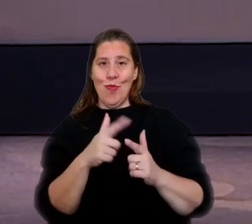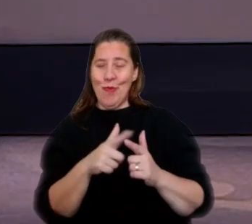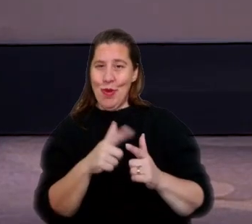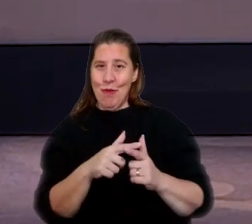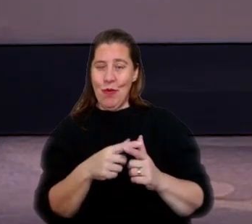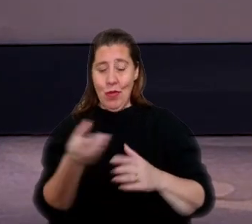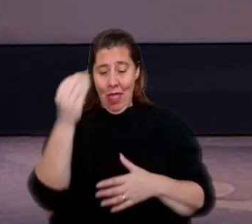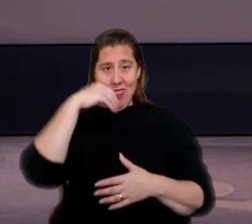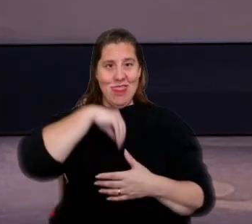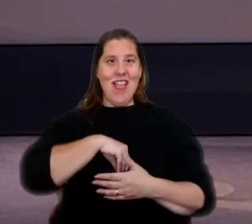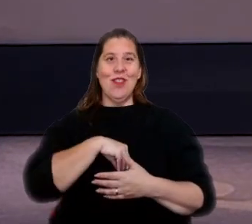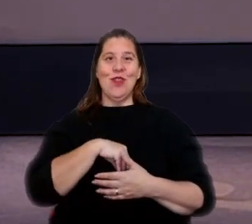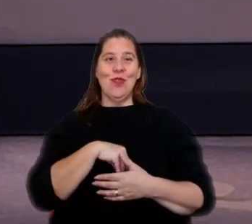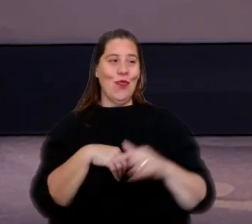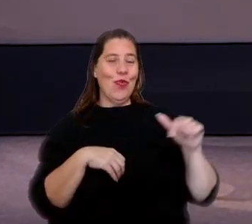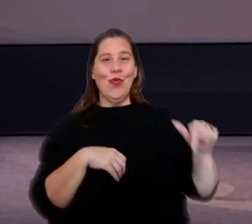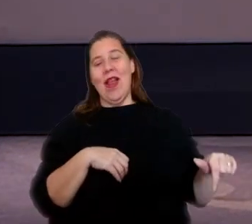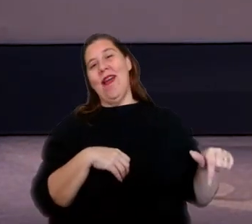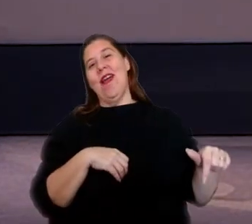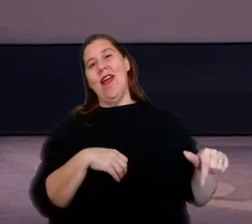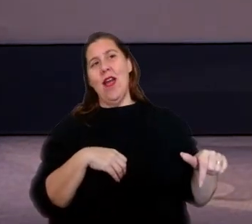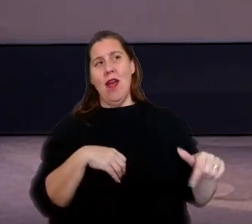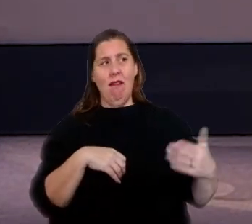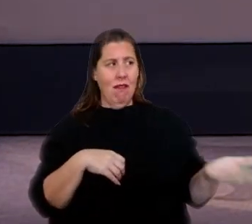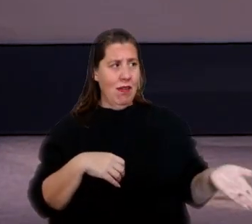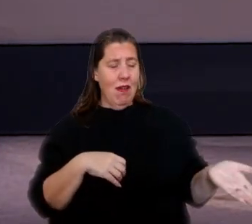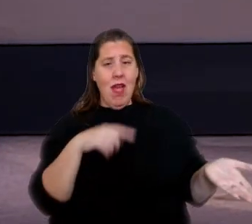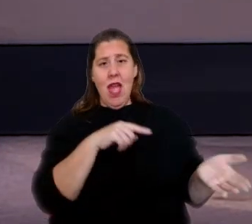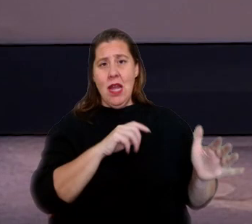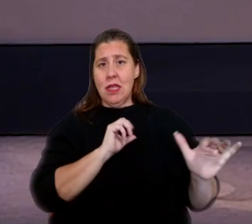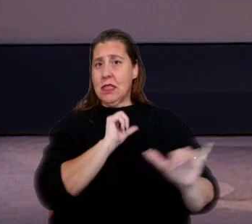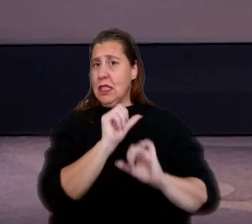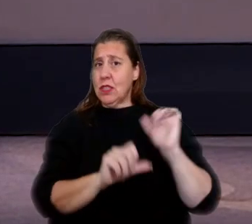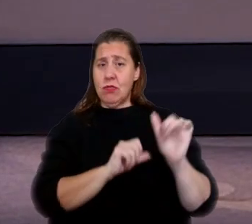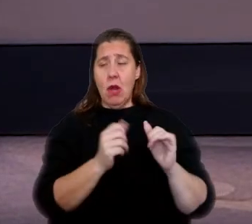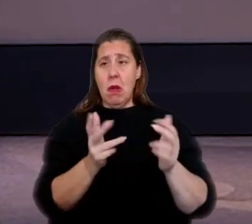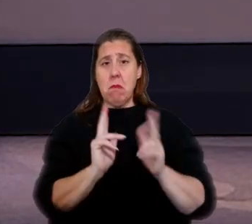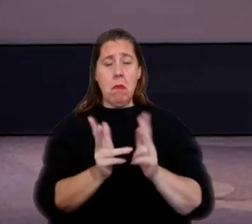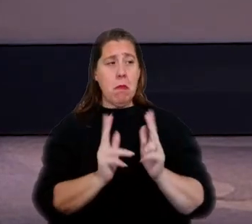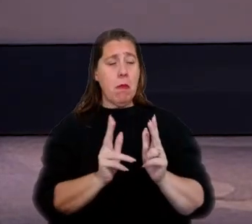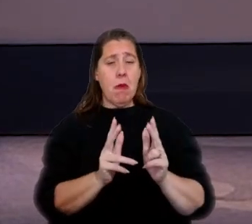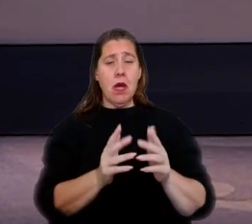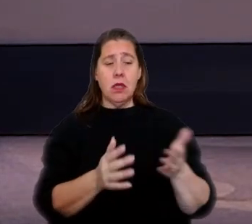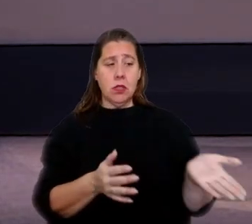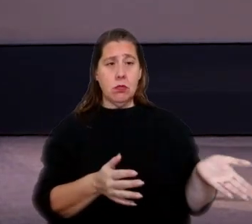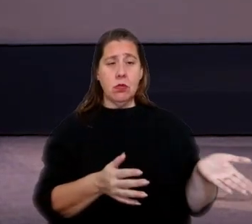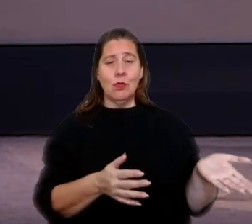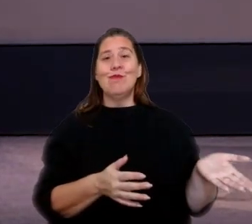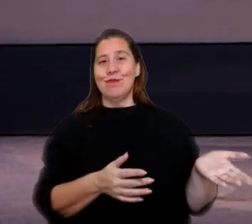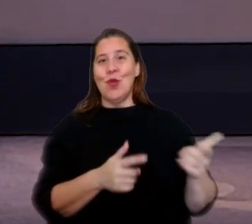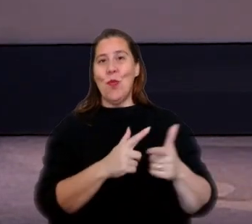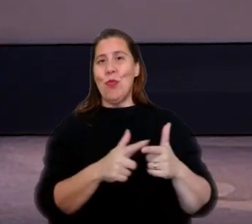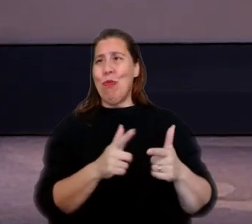que talvez o problema esteja dentro do Léo, que é uma reação exagerada. Ele é que transforma uma conversa que poderia acabar